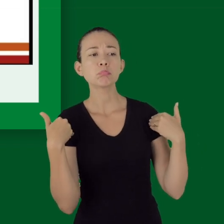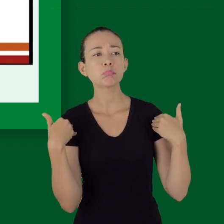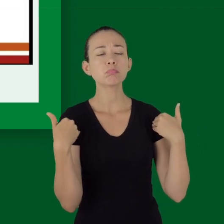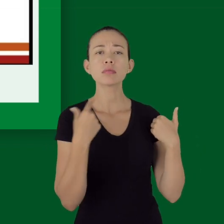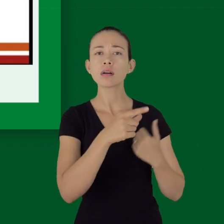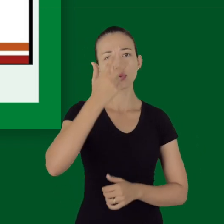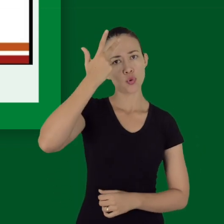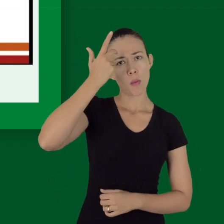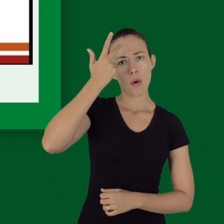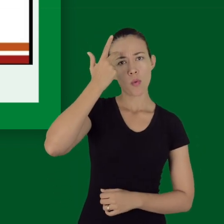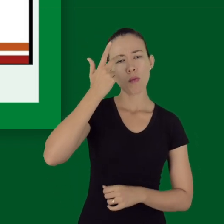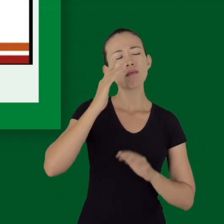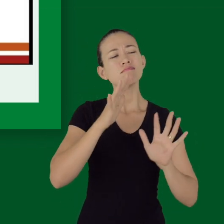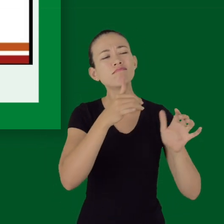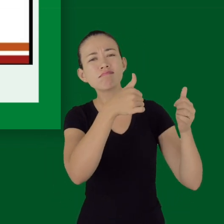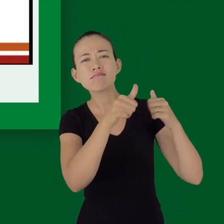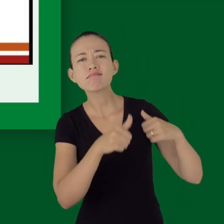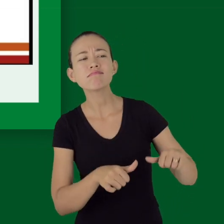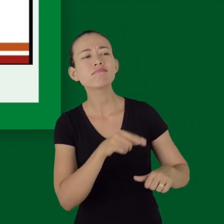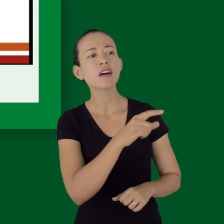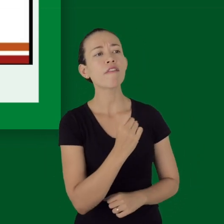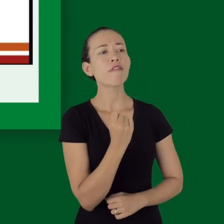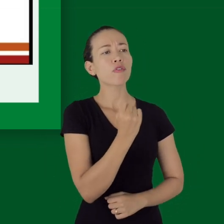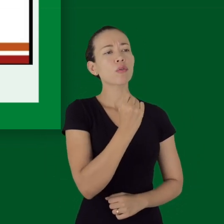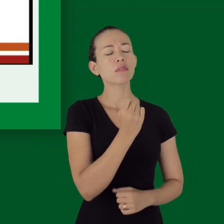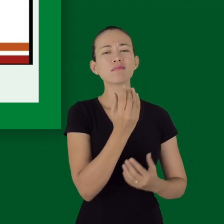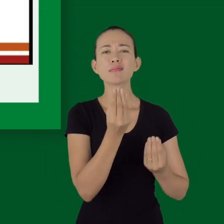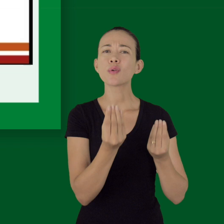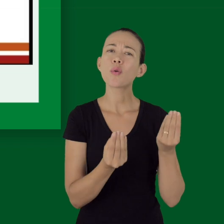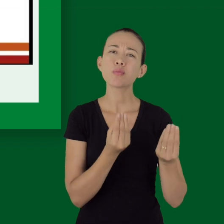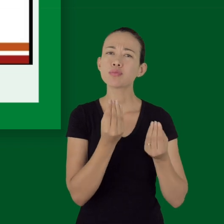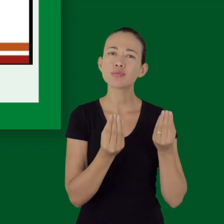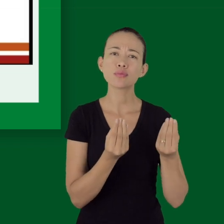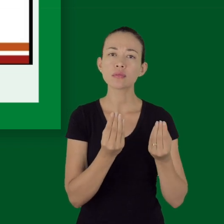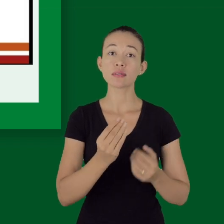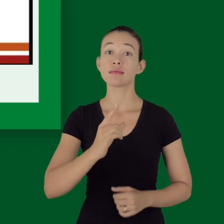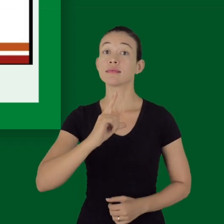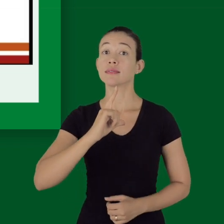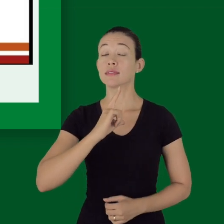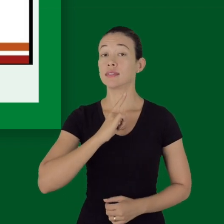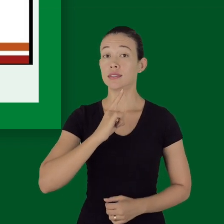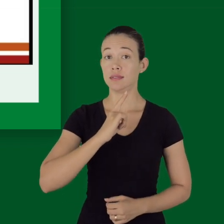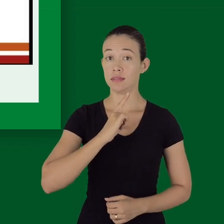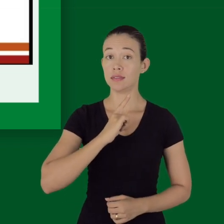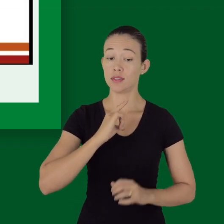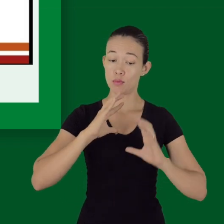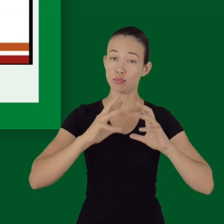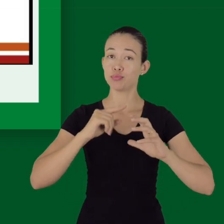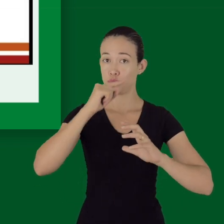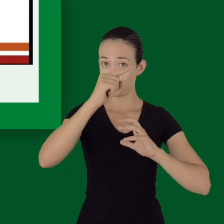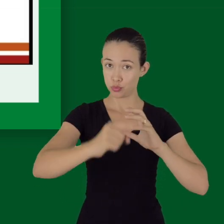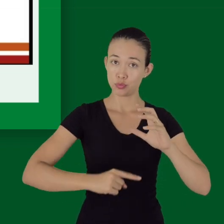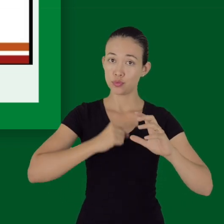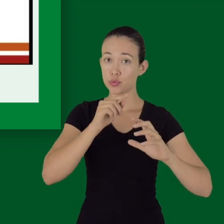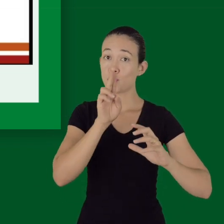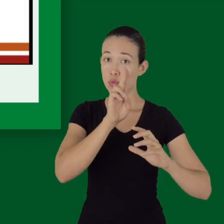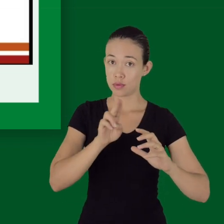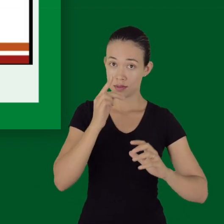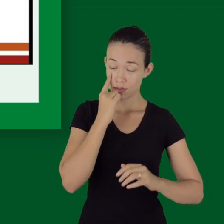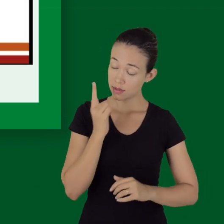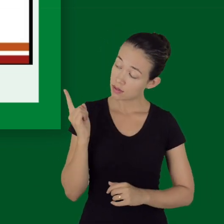geral, né, que é essa classificação da IRMC, que é pactuada dentro de todo o universo de avaliação neurológica,